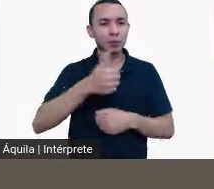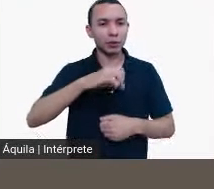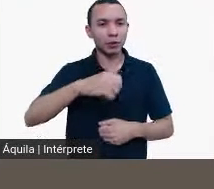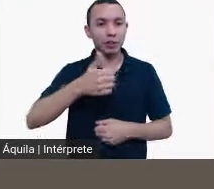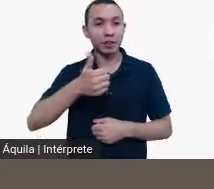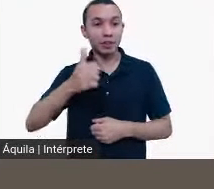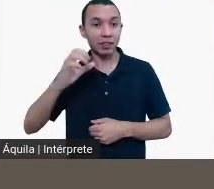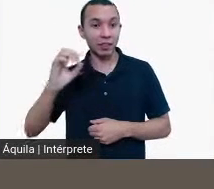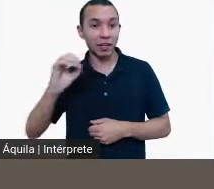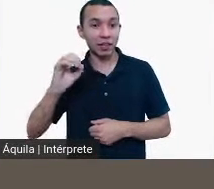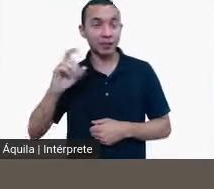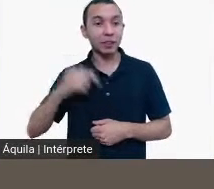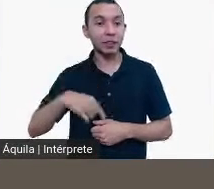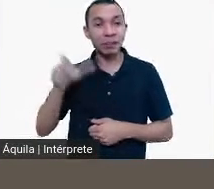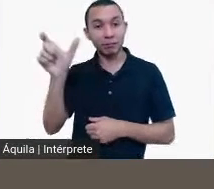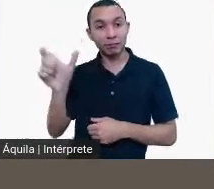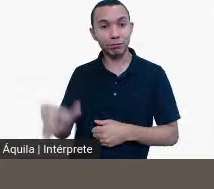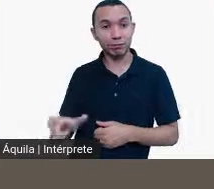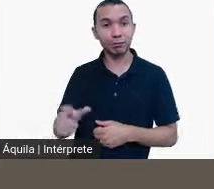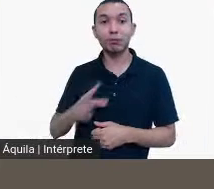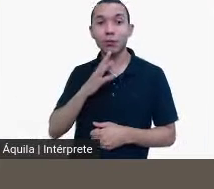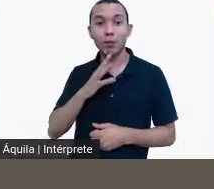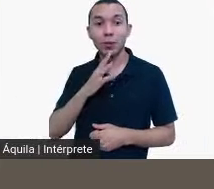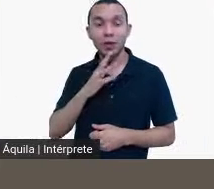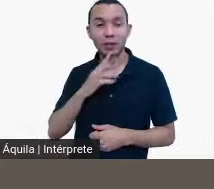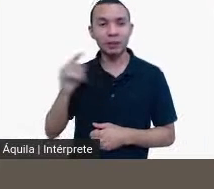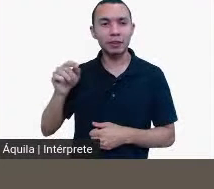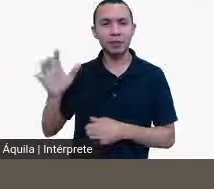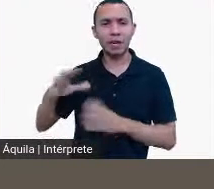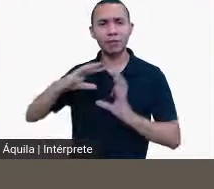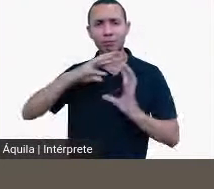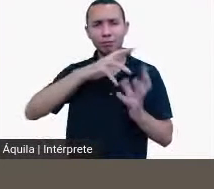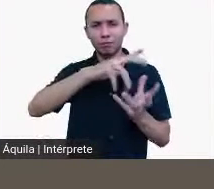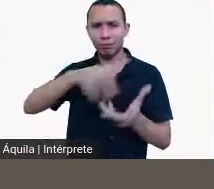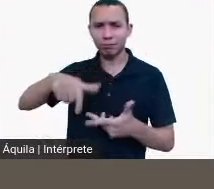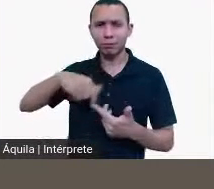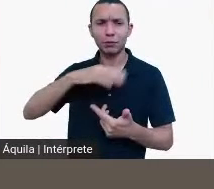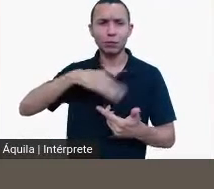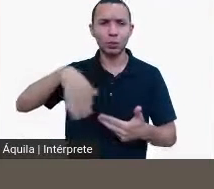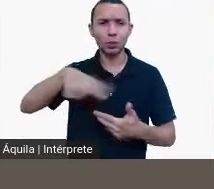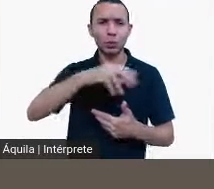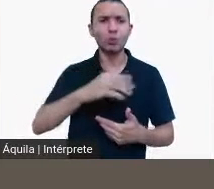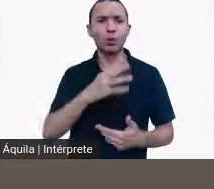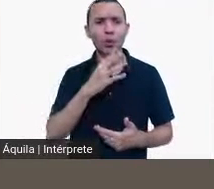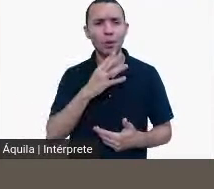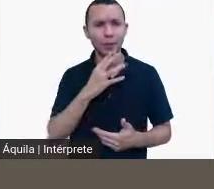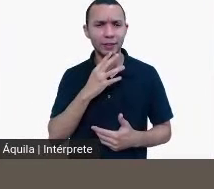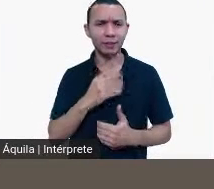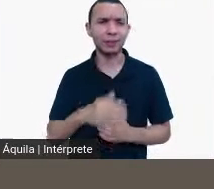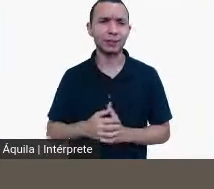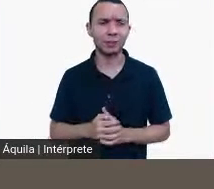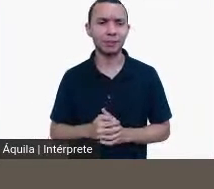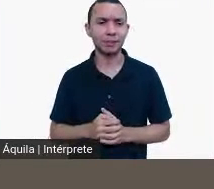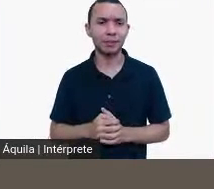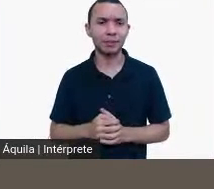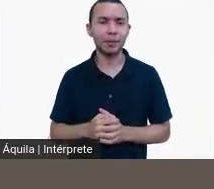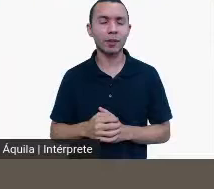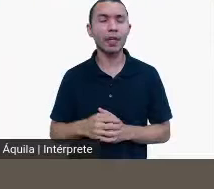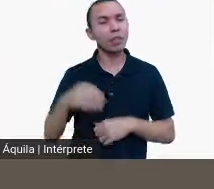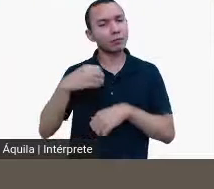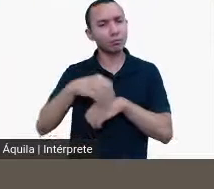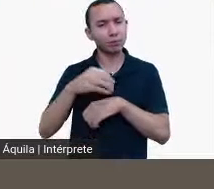enfim, conhecida nos quatro cantos do mundo. Sem a pretensão de esgotar as referências, dado que são muitas,